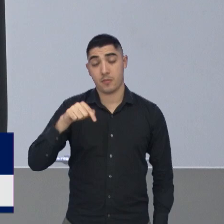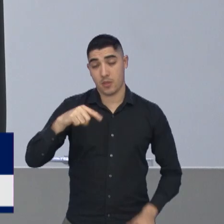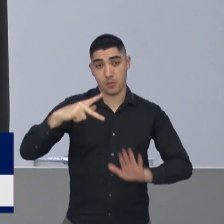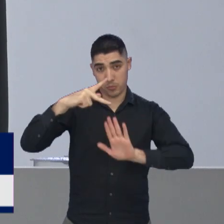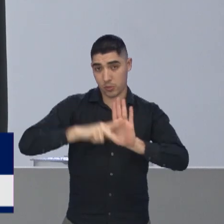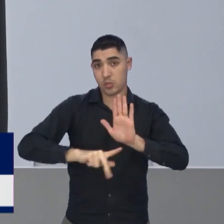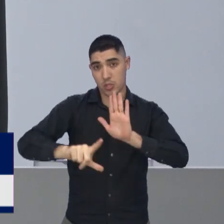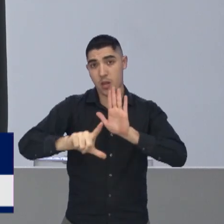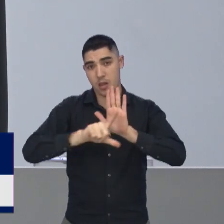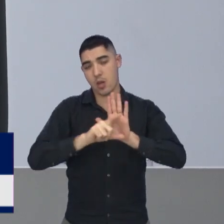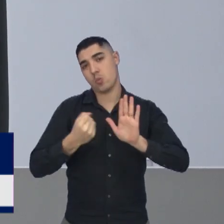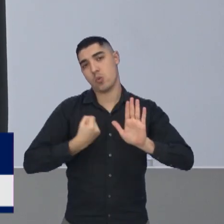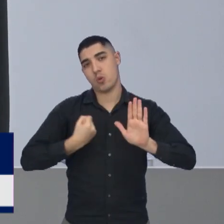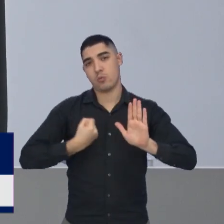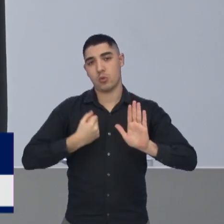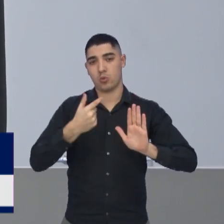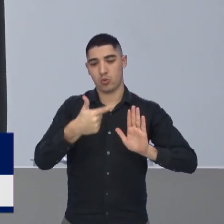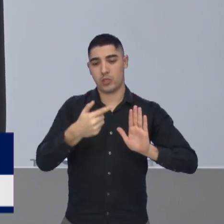projeto de lei número